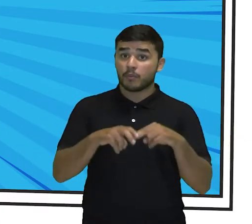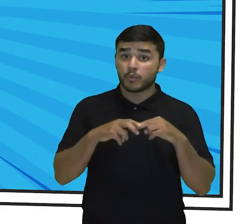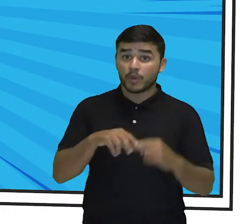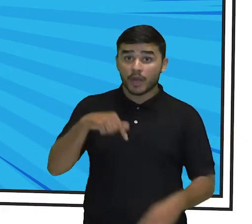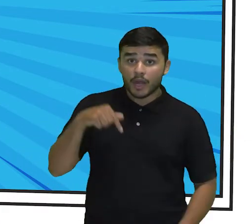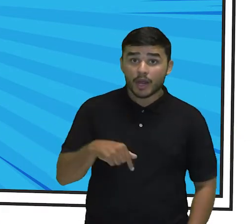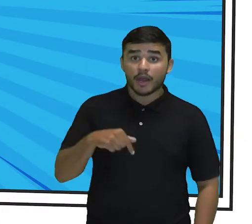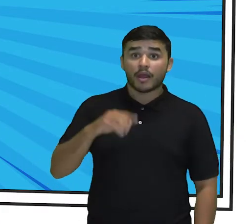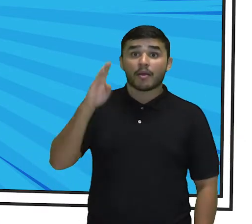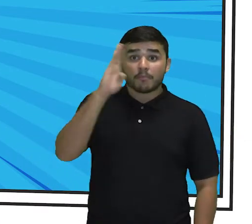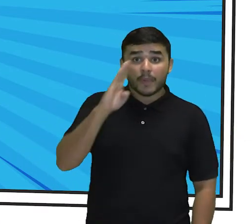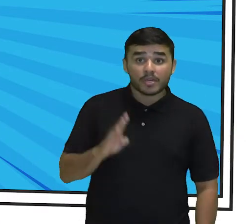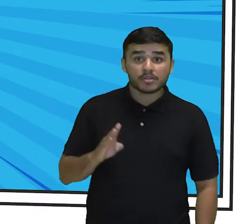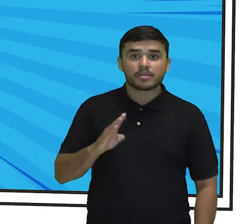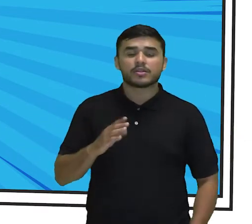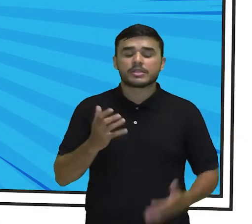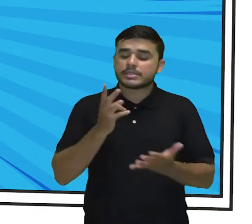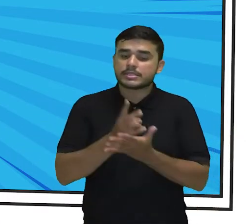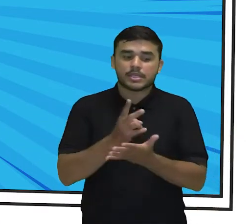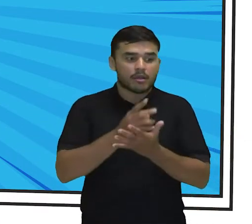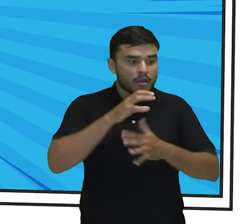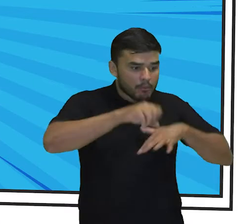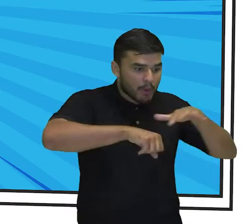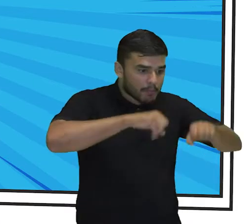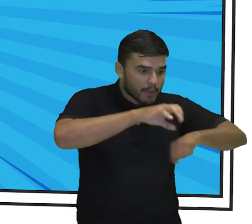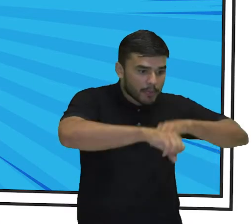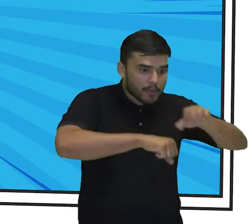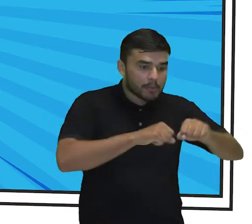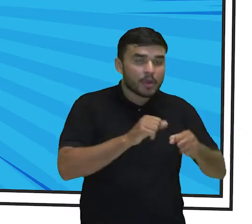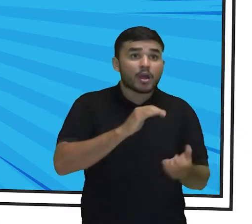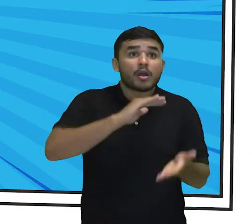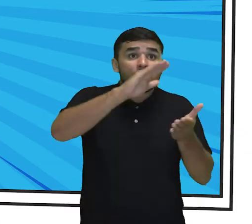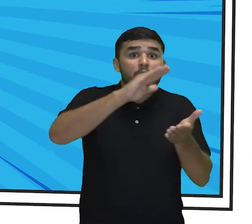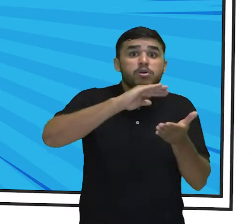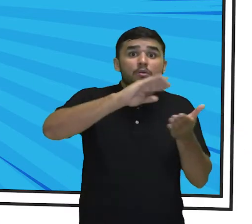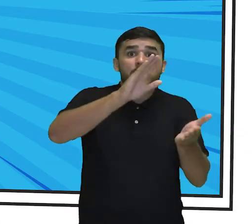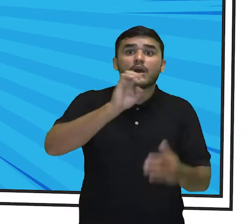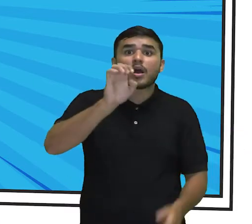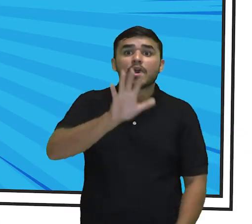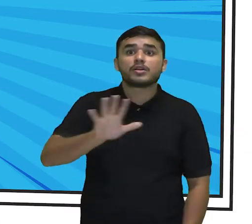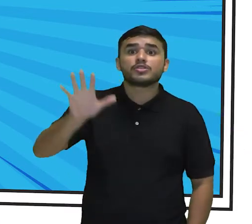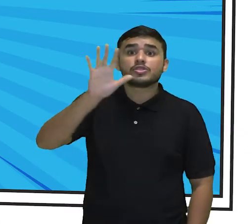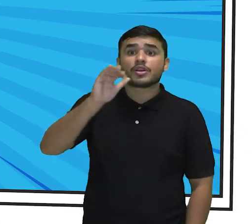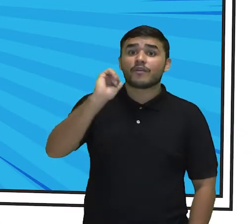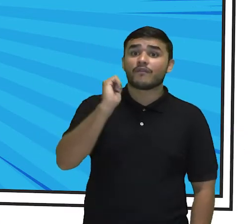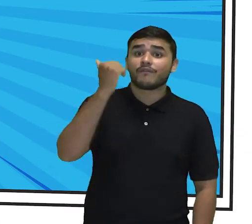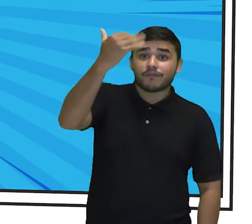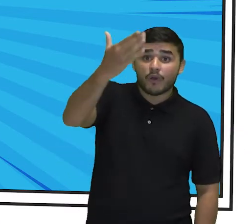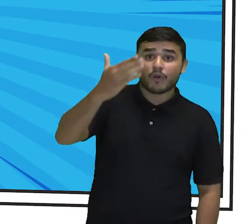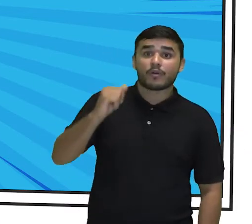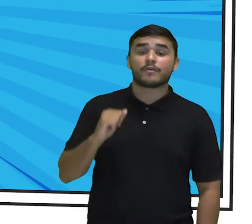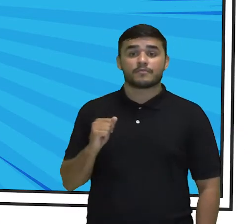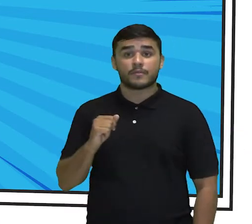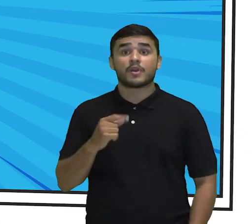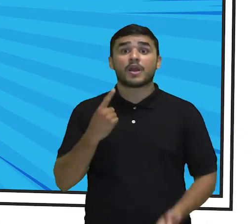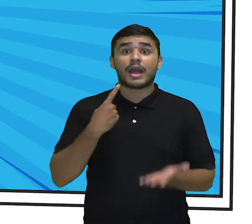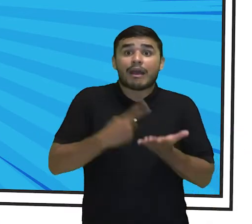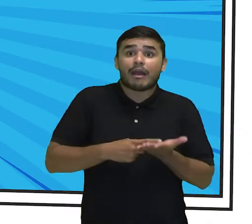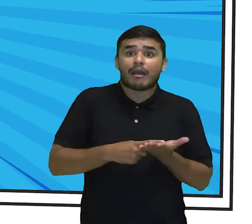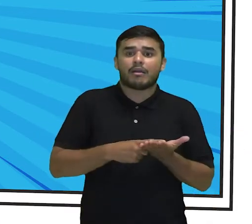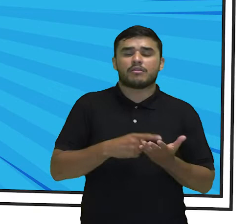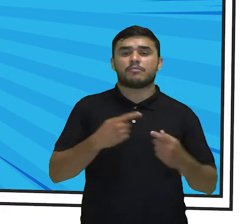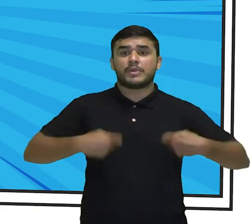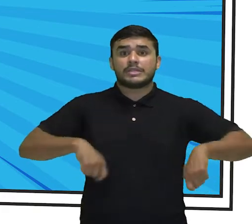para o mercado externo. Por isso que nós temos que obedecer uma regra naquele período chamado de Pacto Colonial. E nós